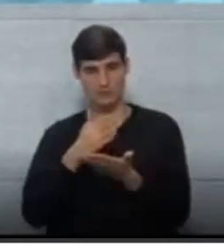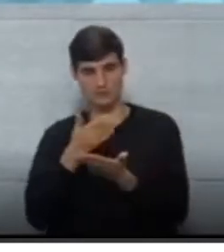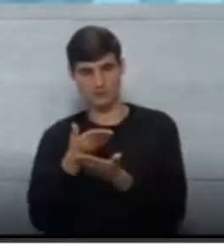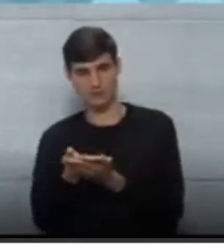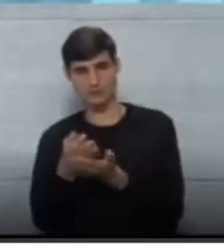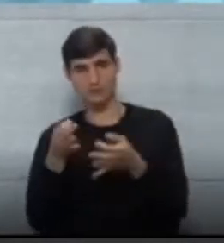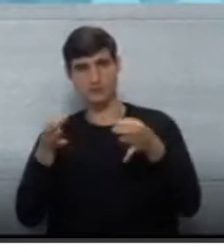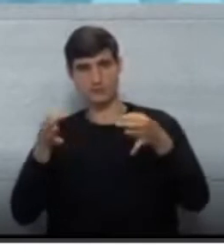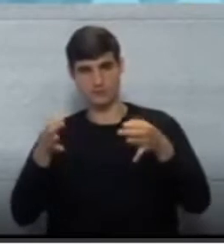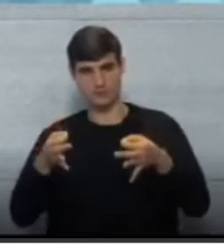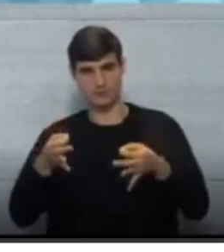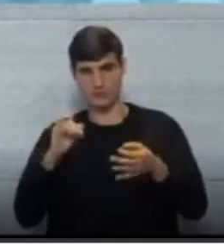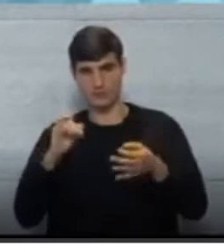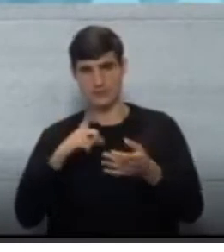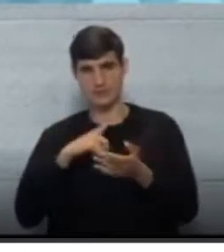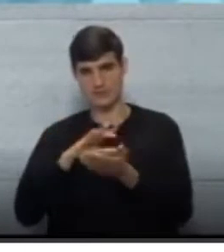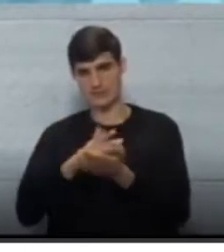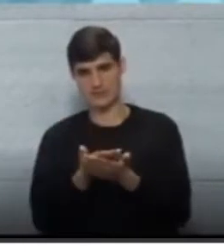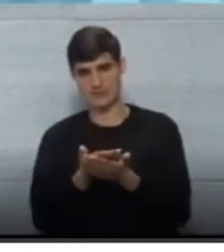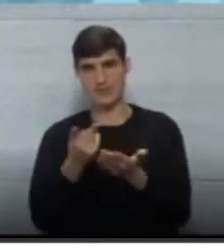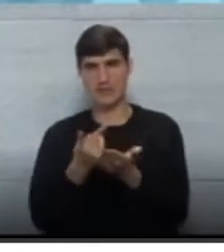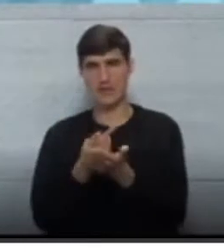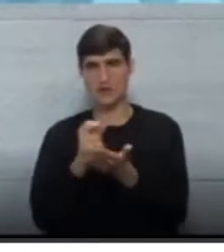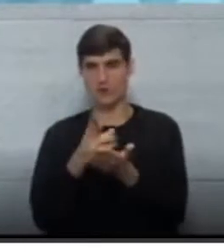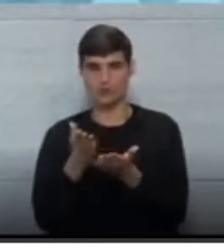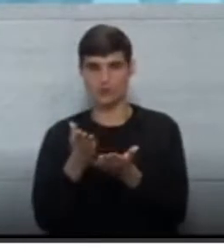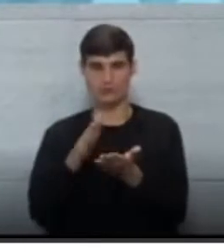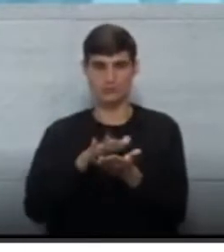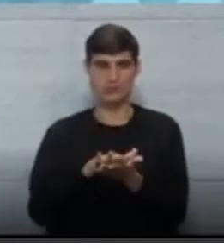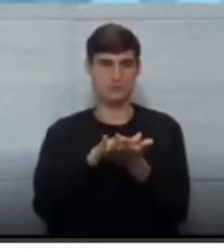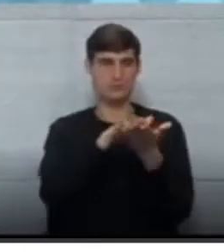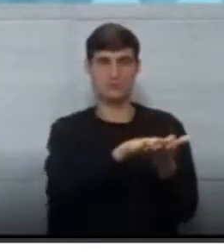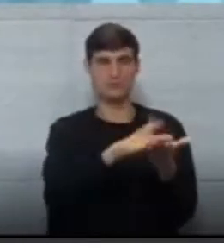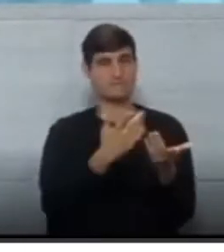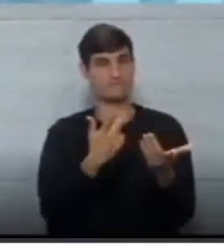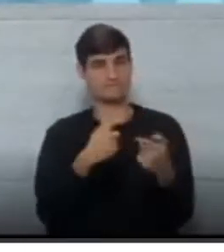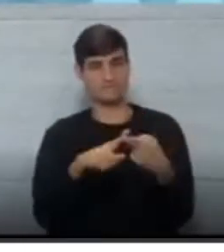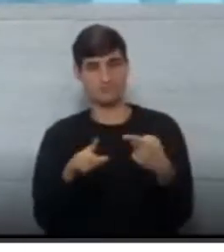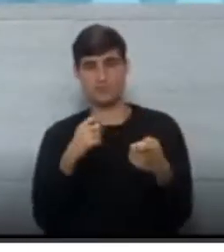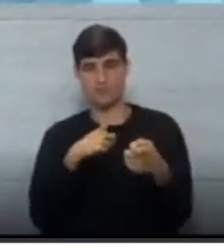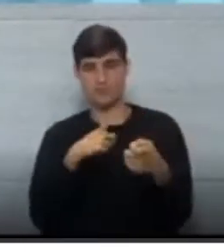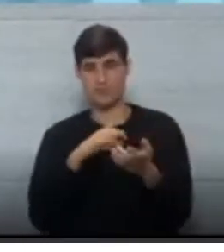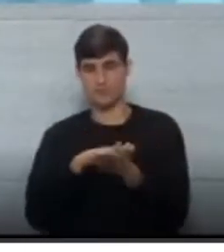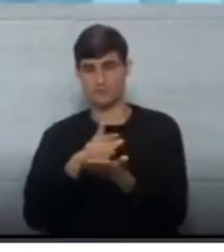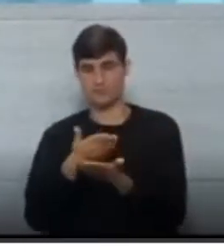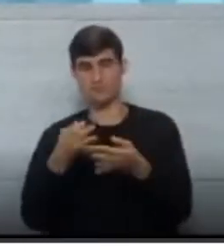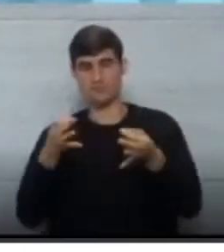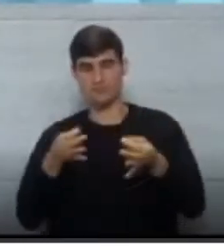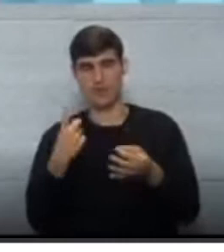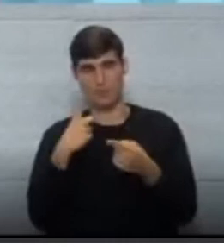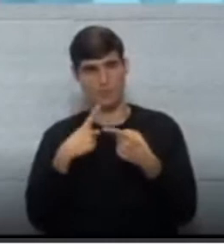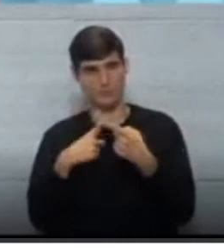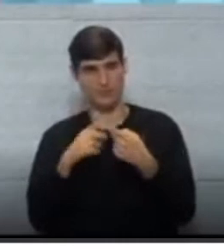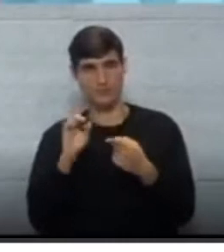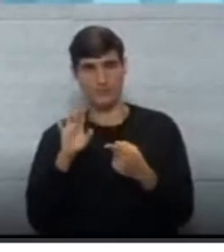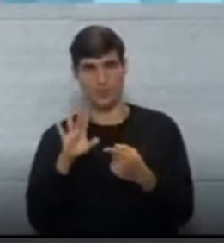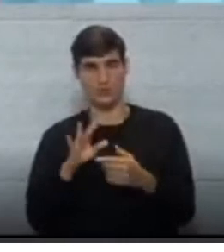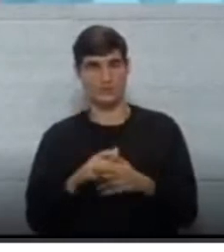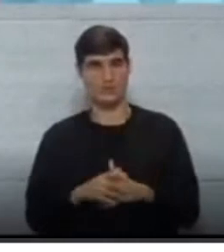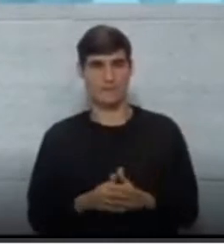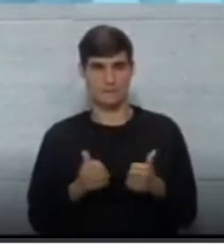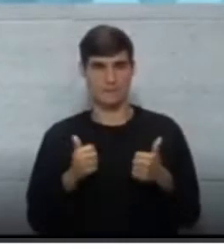correta. Tem que ser cultivado invertido, tem que ser incubado da forma invertida para garantir aí a homogeneidade da